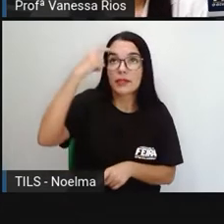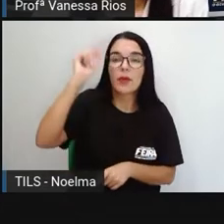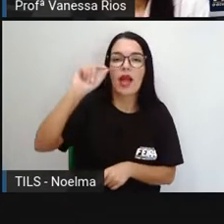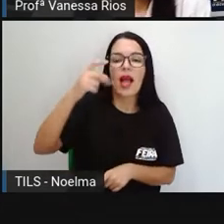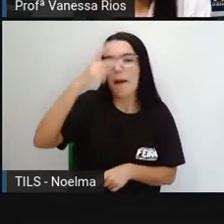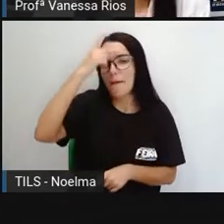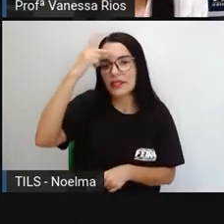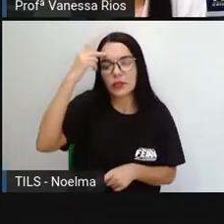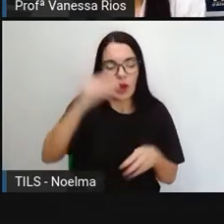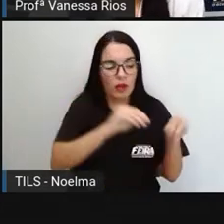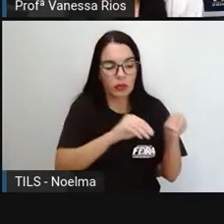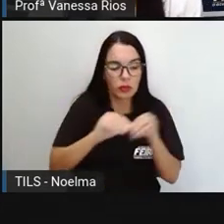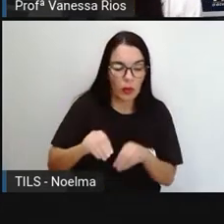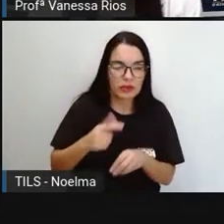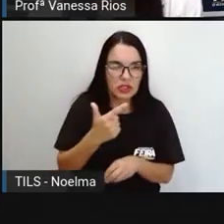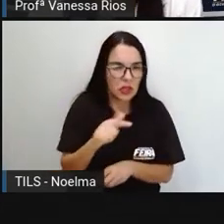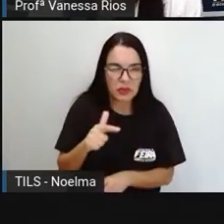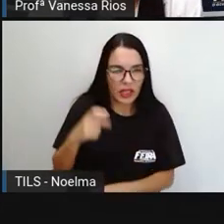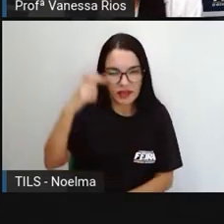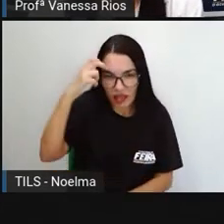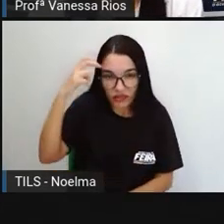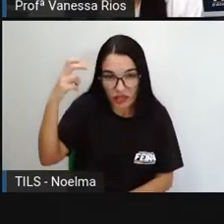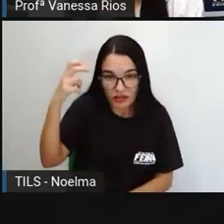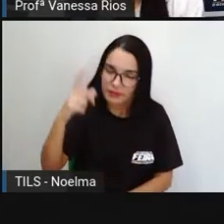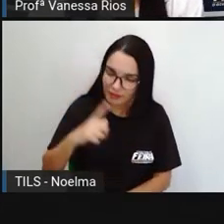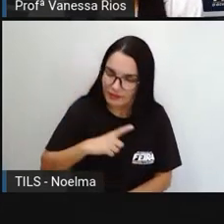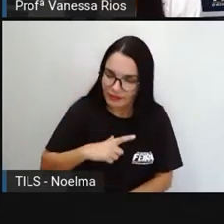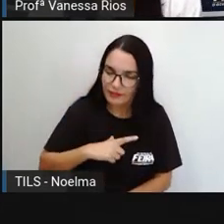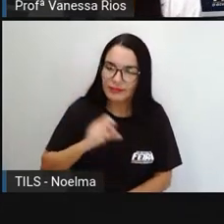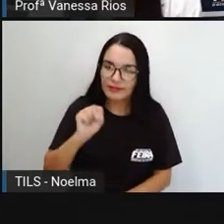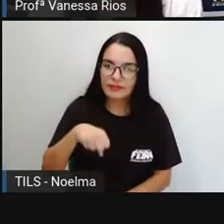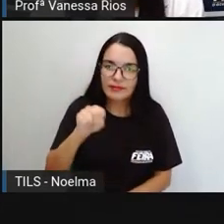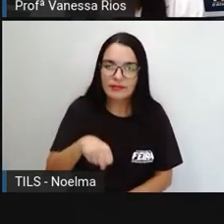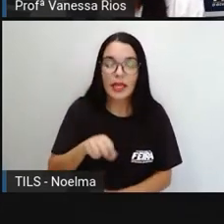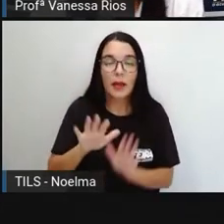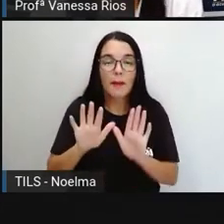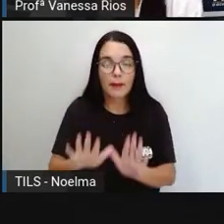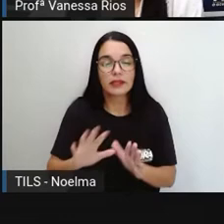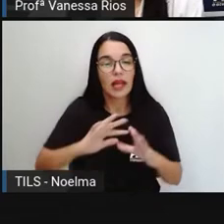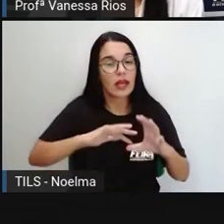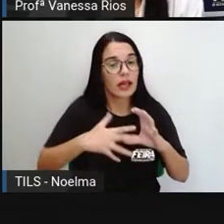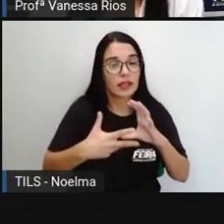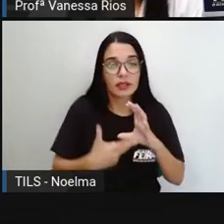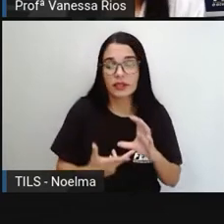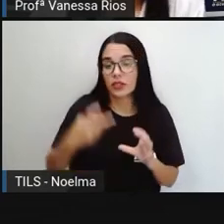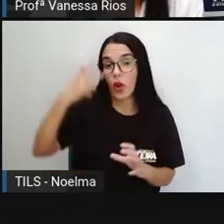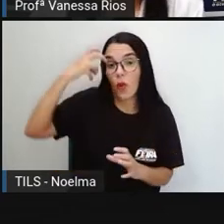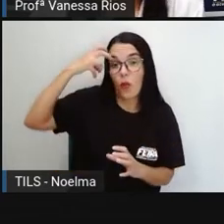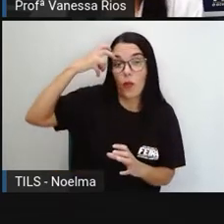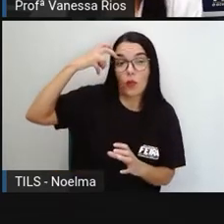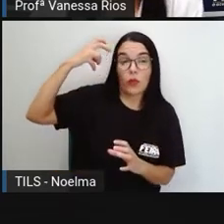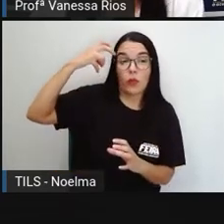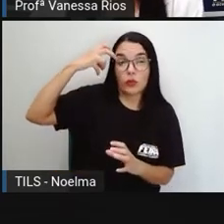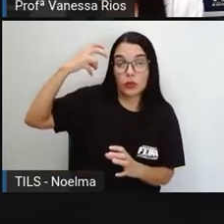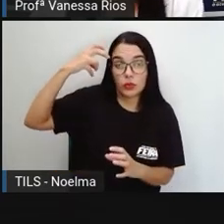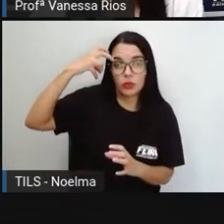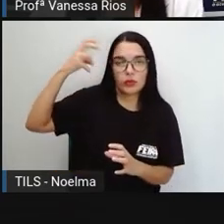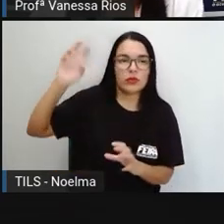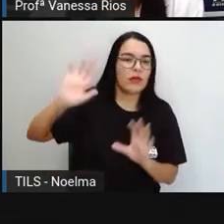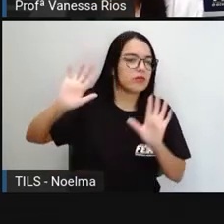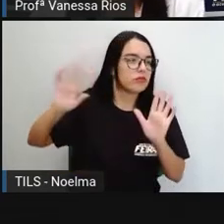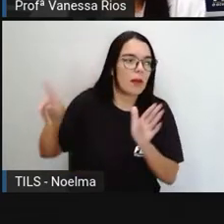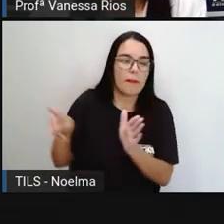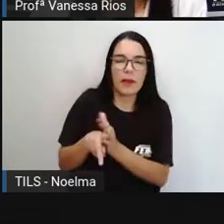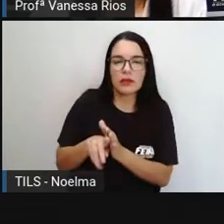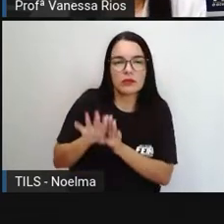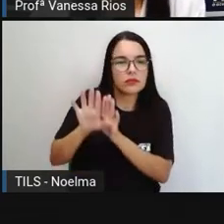importante a gente lembrar que é um modo de vida, que é uma característica cultural, que aí existem ainda em grupos